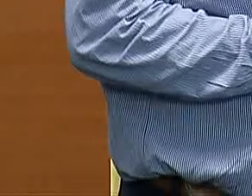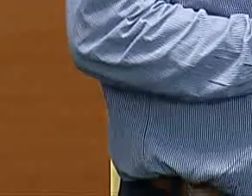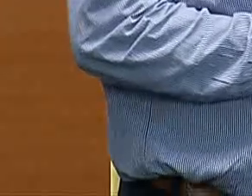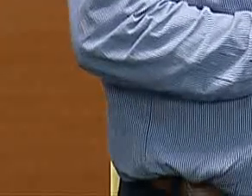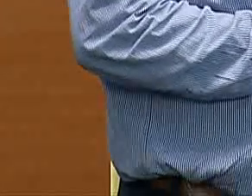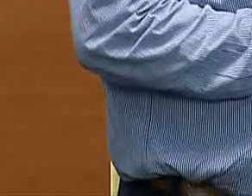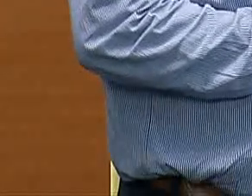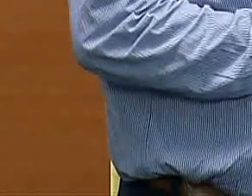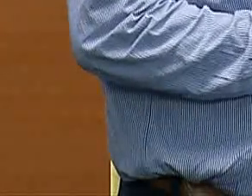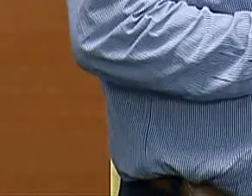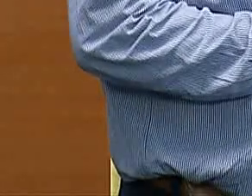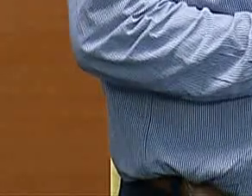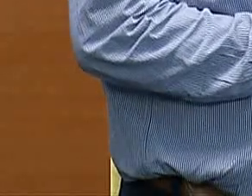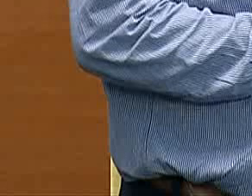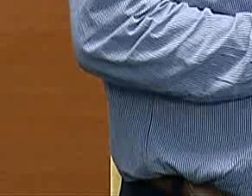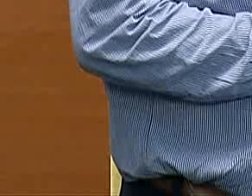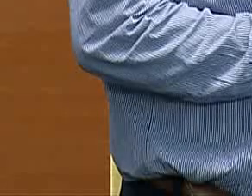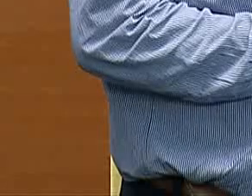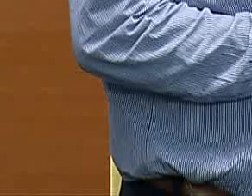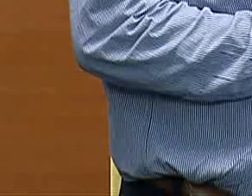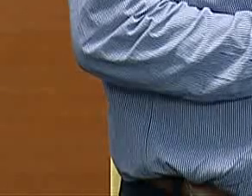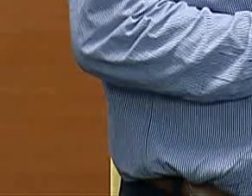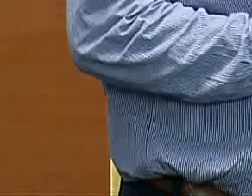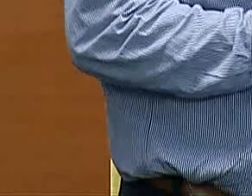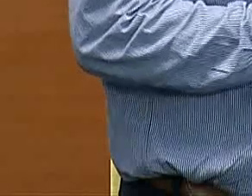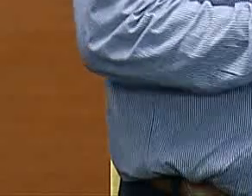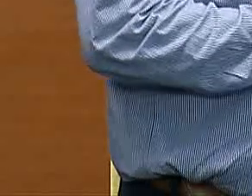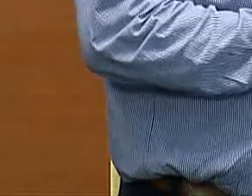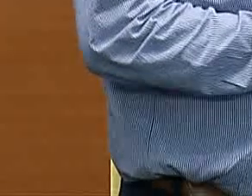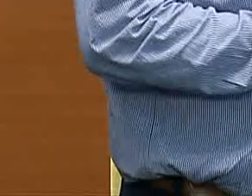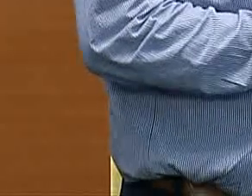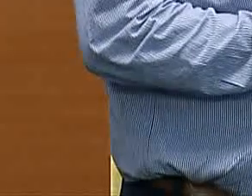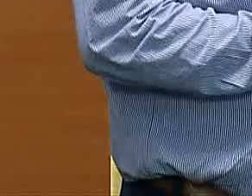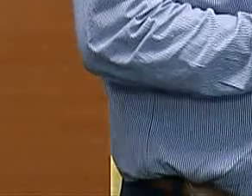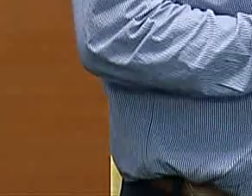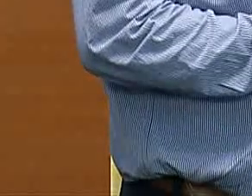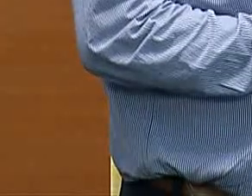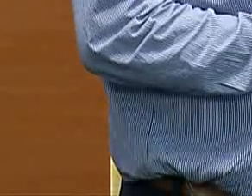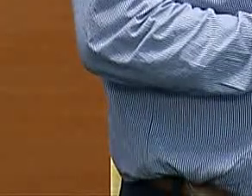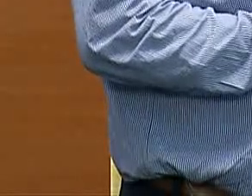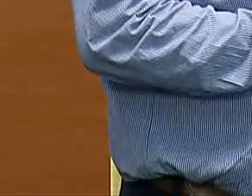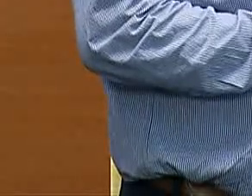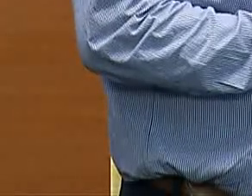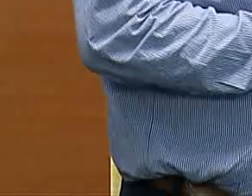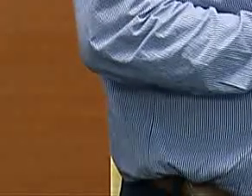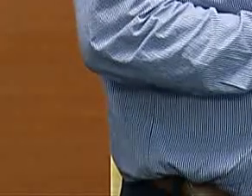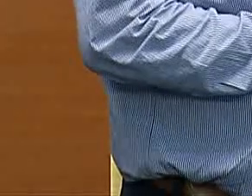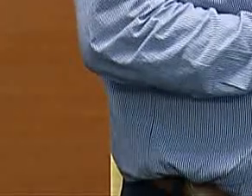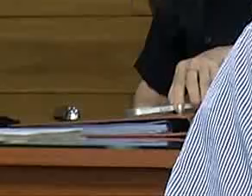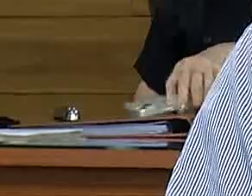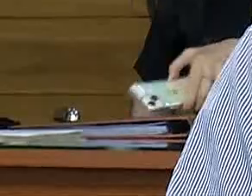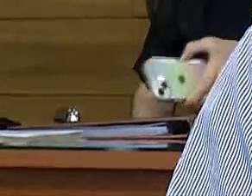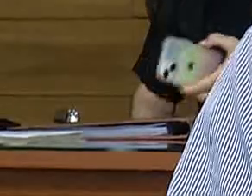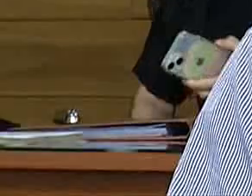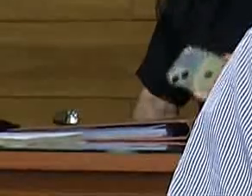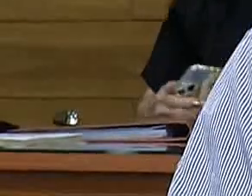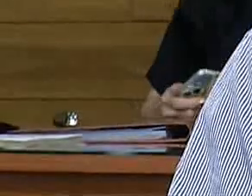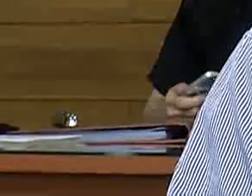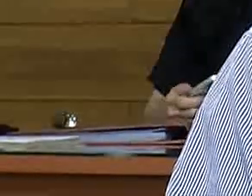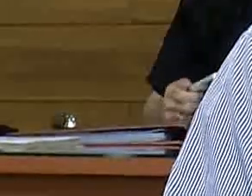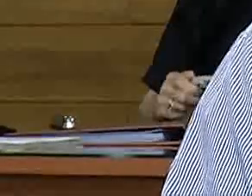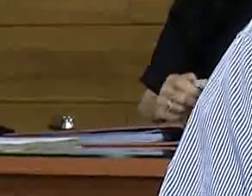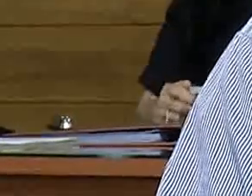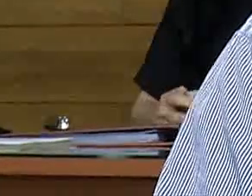que tem dado suporte, tem dado atenção aos trabalhos do Legislativo, a todos os